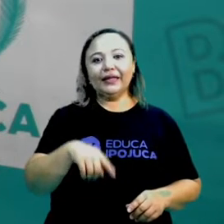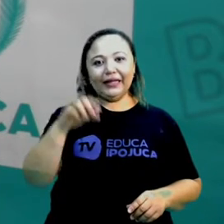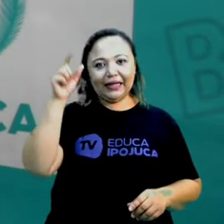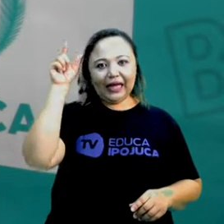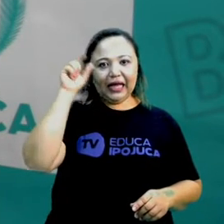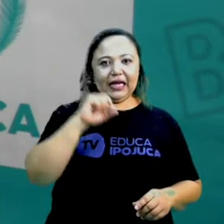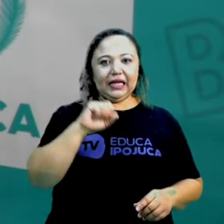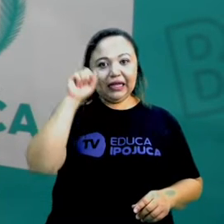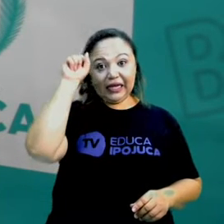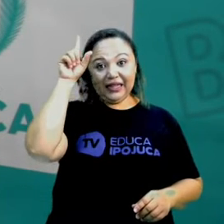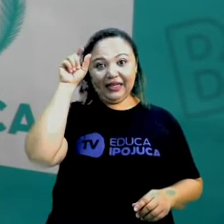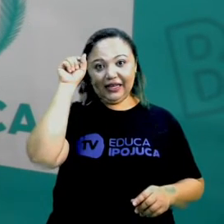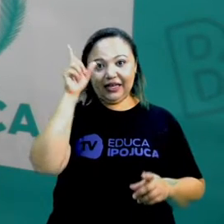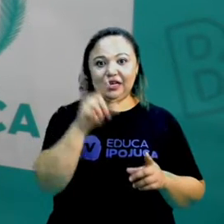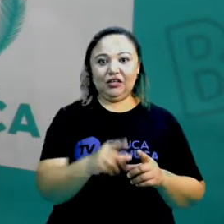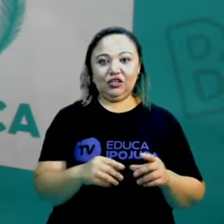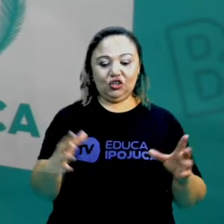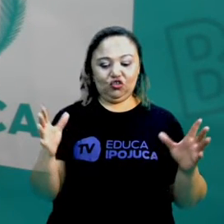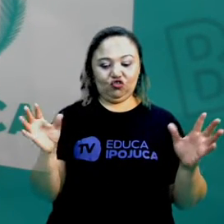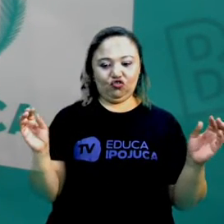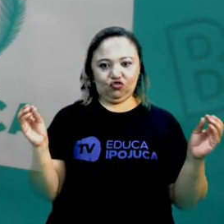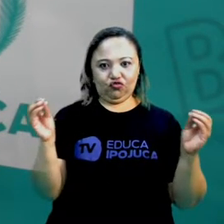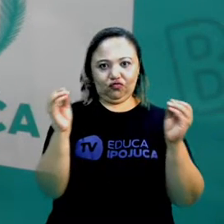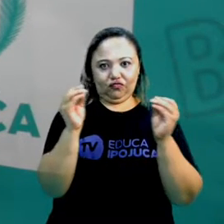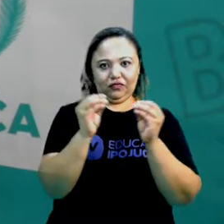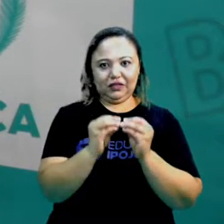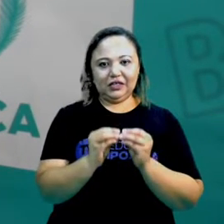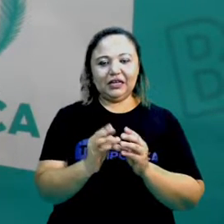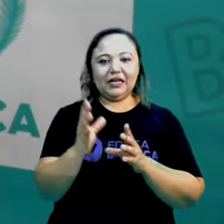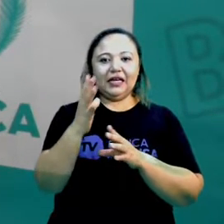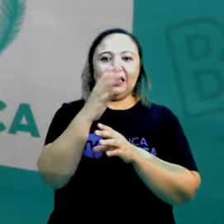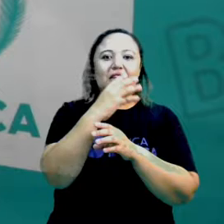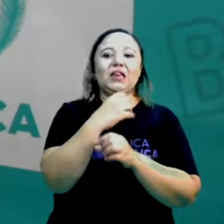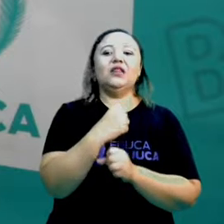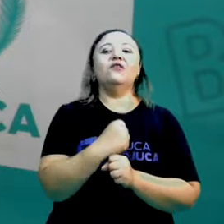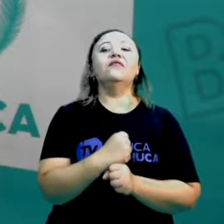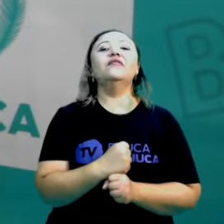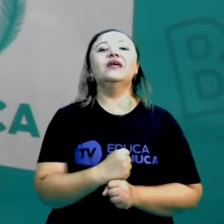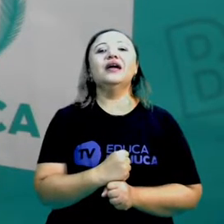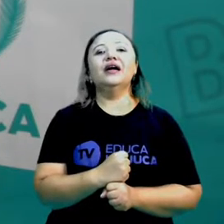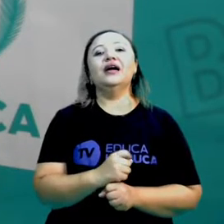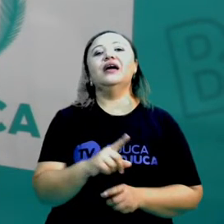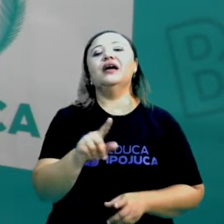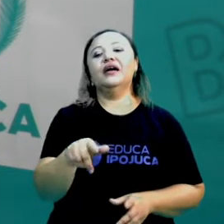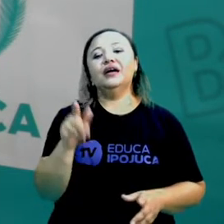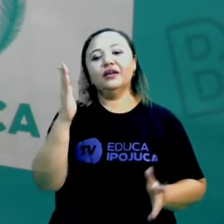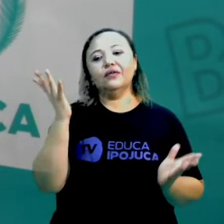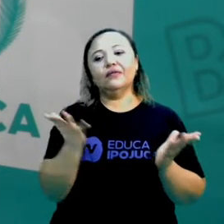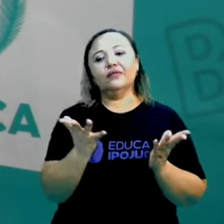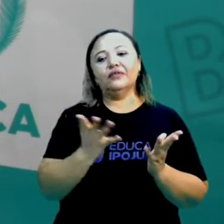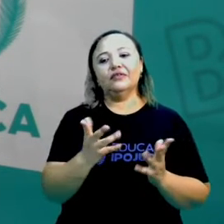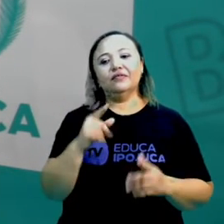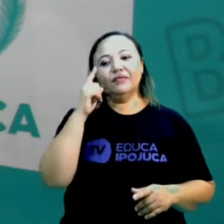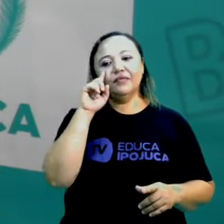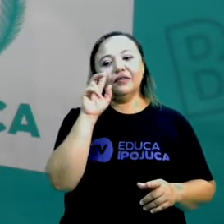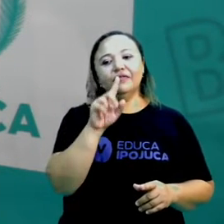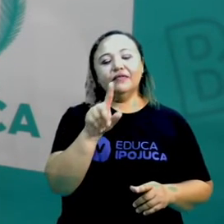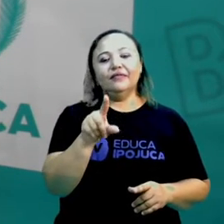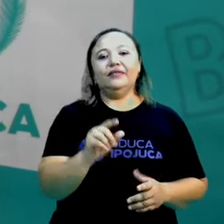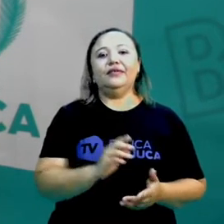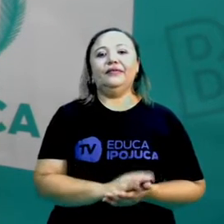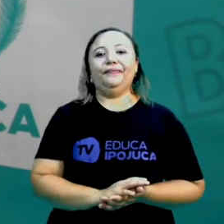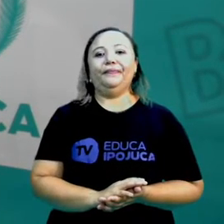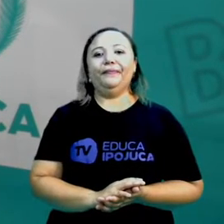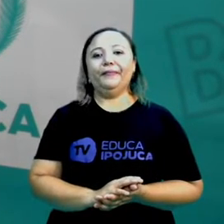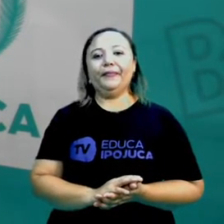de juntar, somar, adicionar. E é essa ideia que vamos observar a partir de